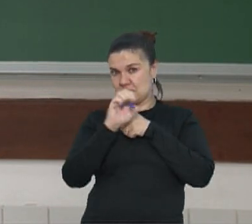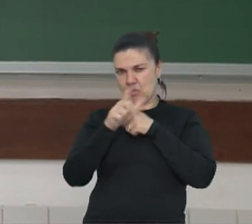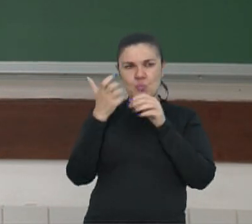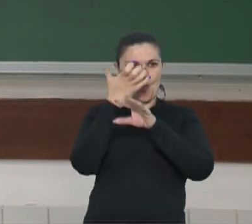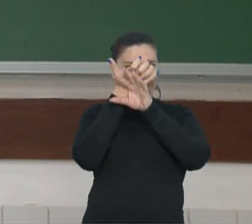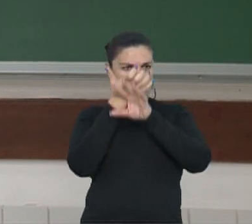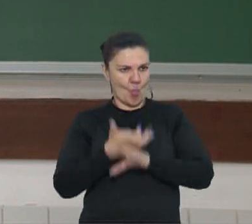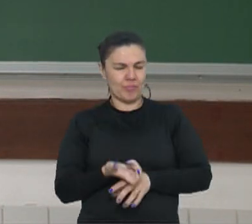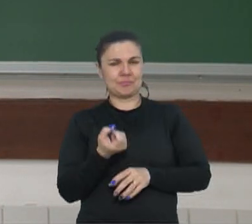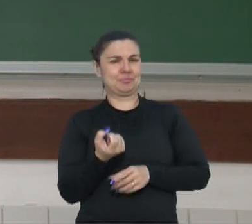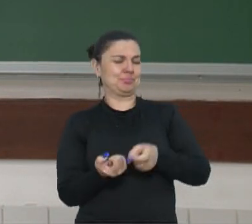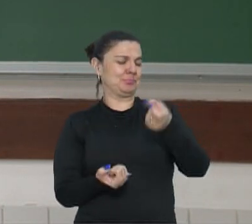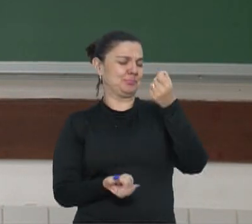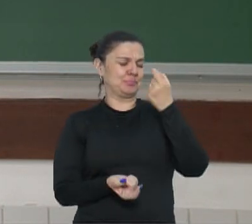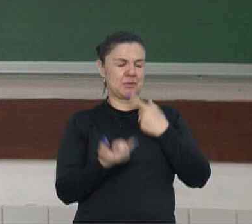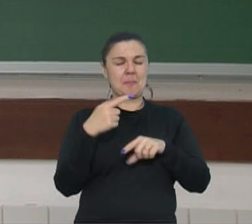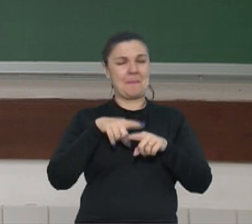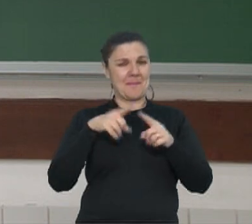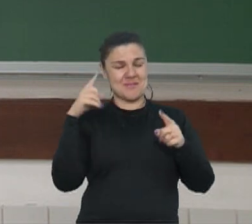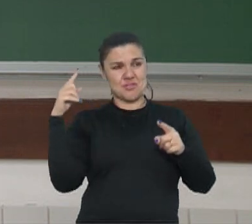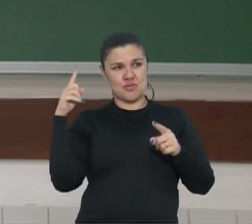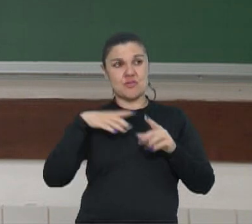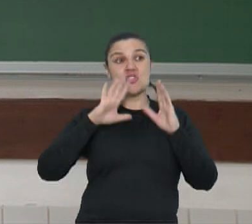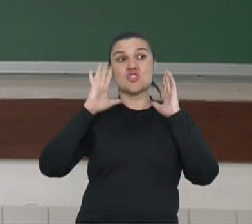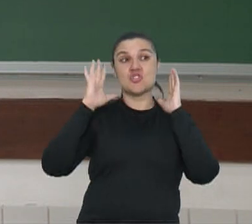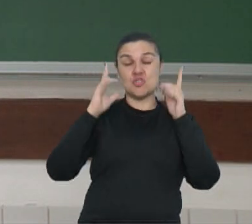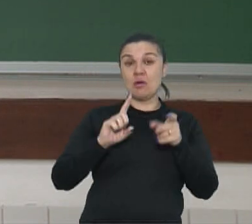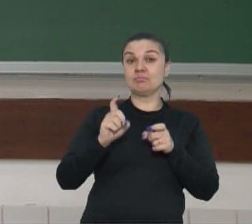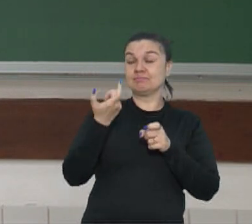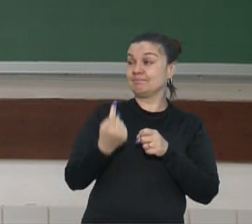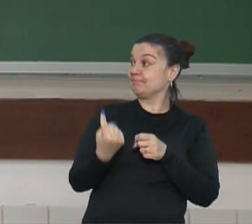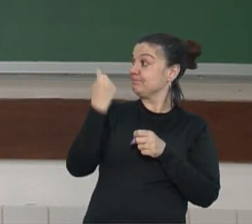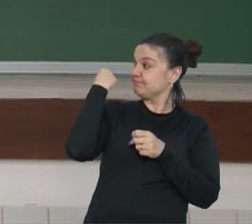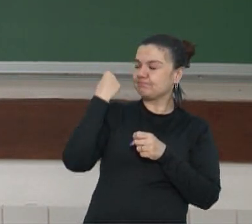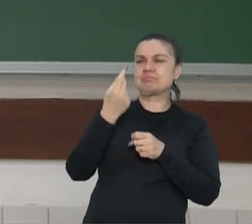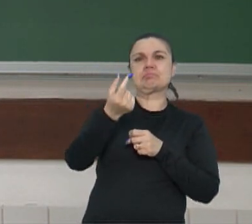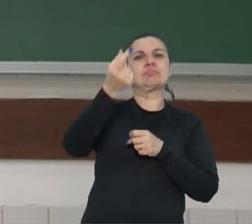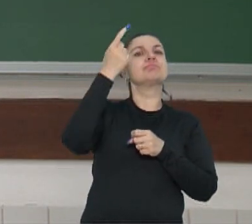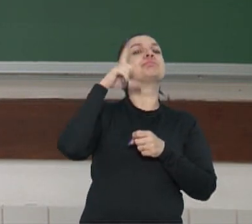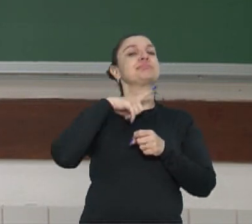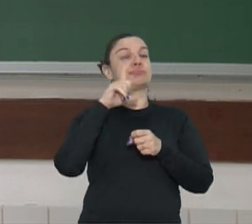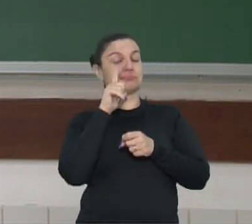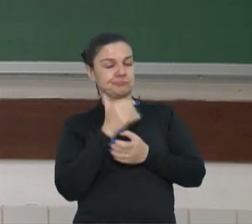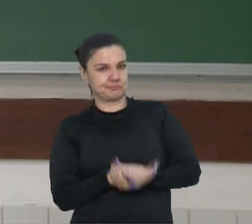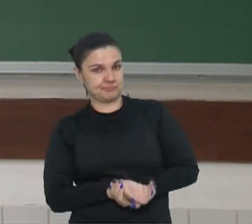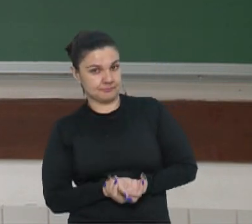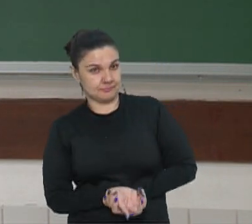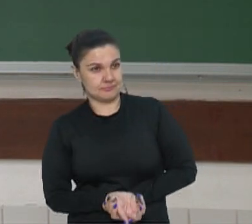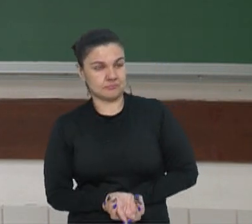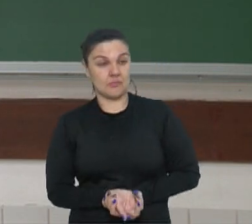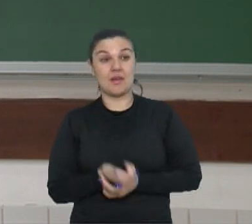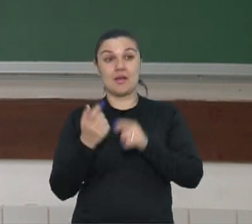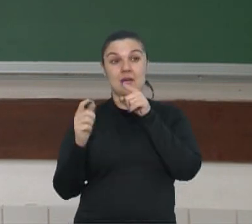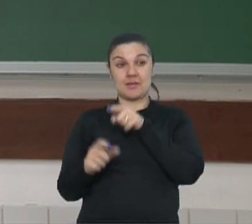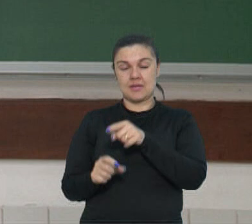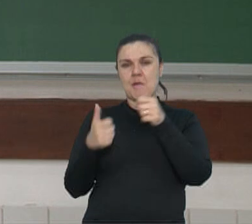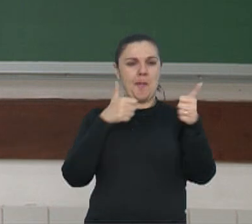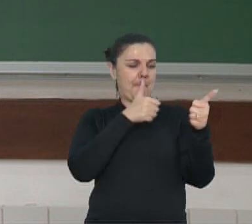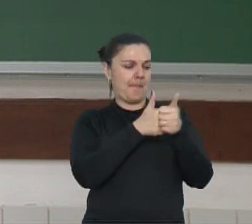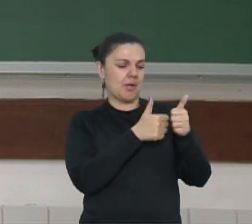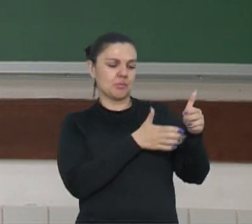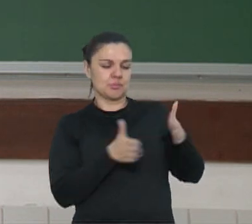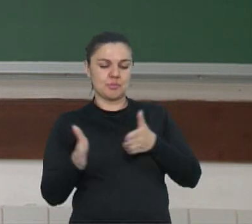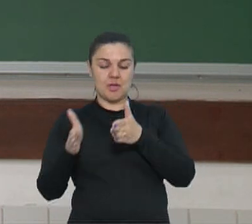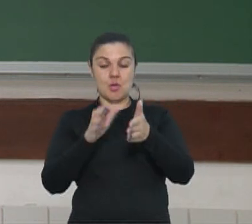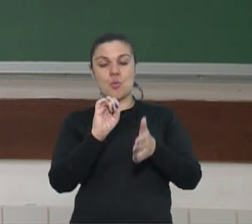seca. Mas as cavernas secas, elas já tiveram água um dia. Mas, por exemplo, a Caverna Santana tem o rio Iporanga passando